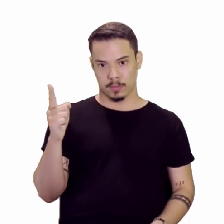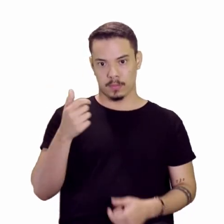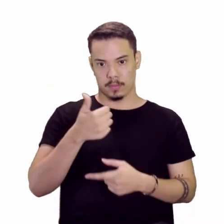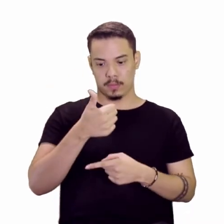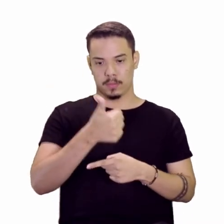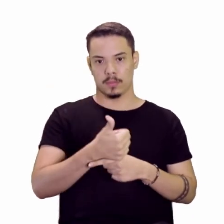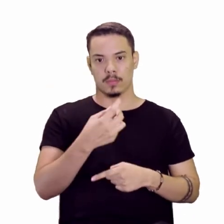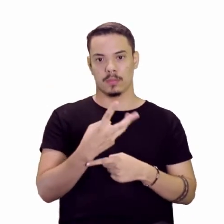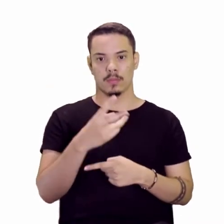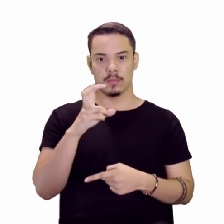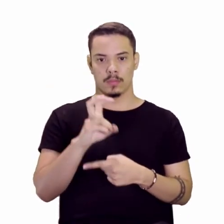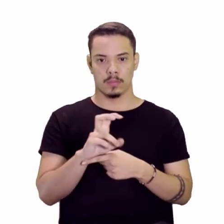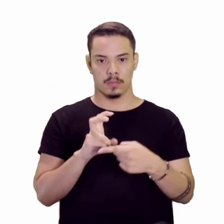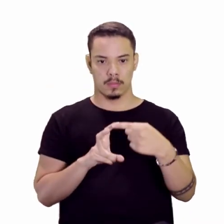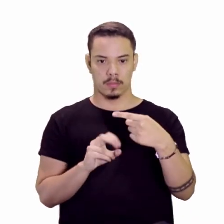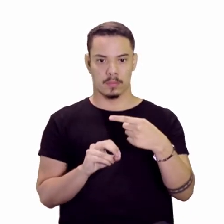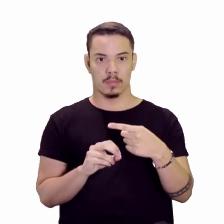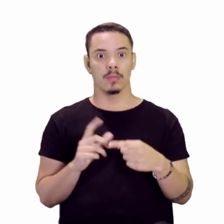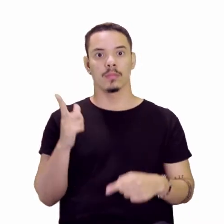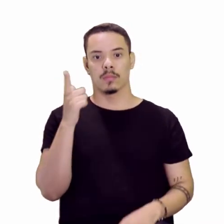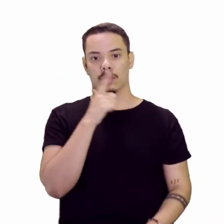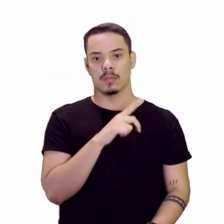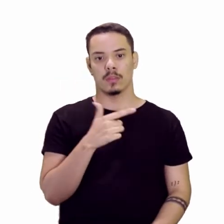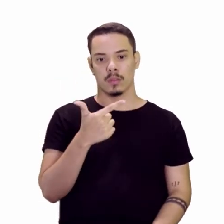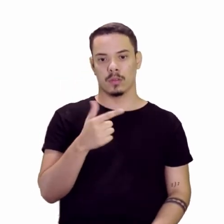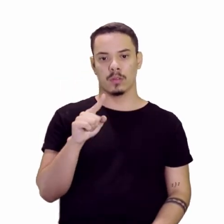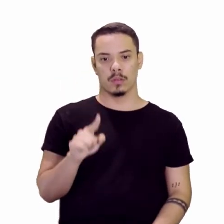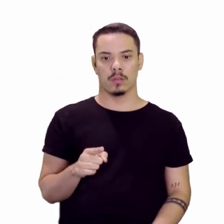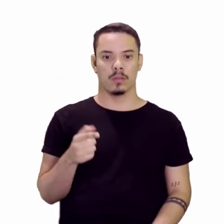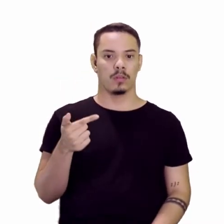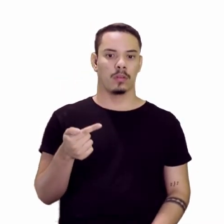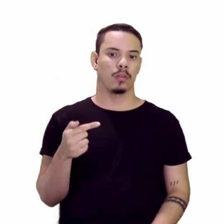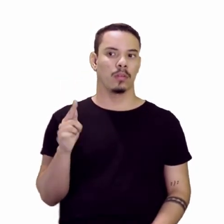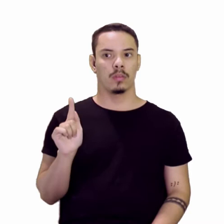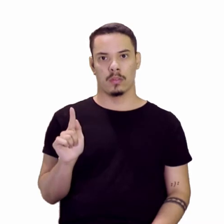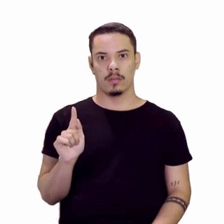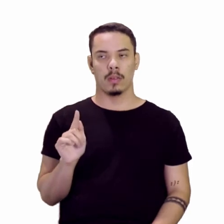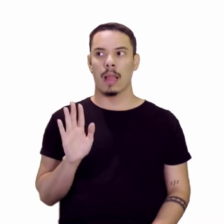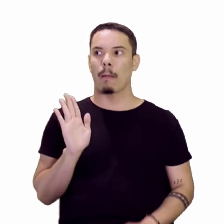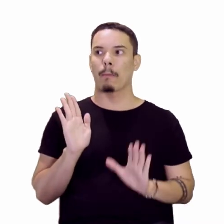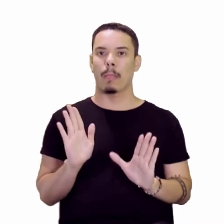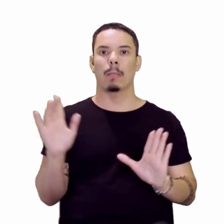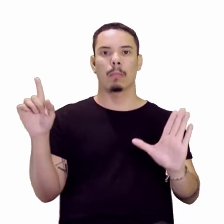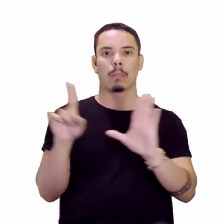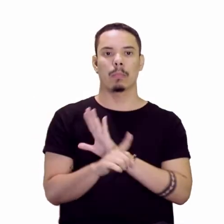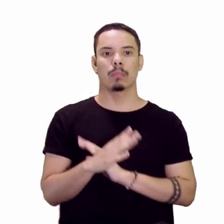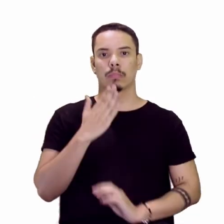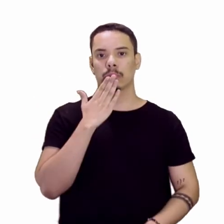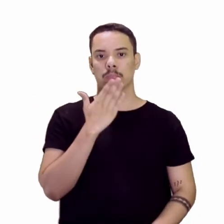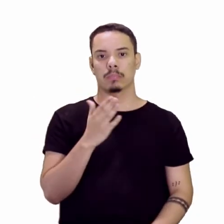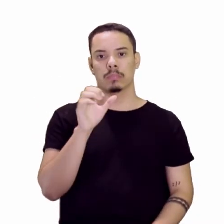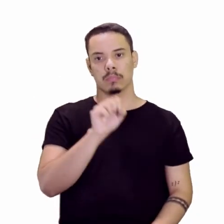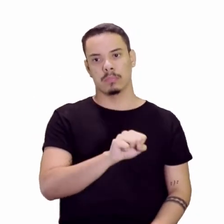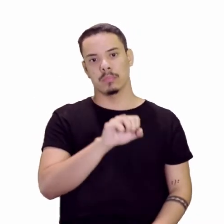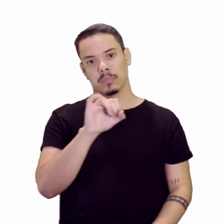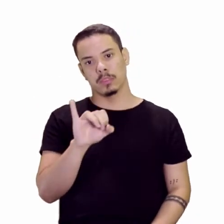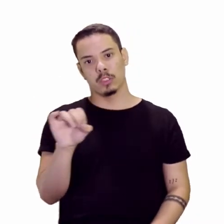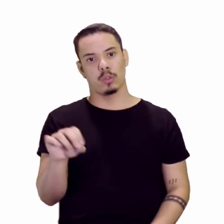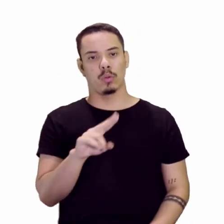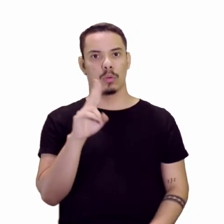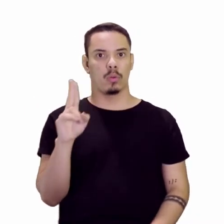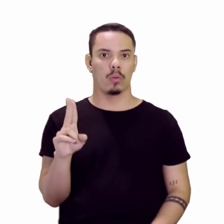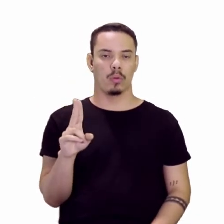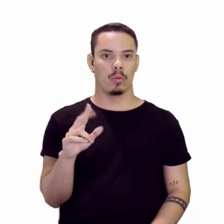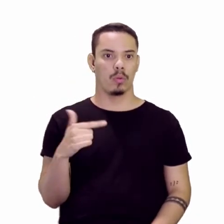2,7 gramas Por centímetro cúbico. por centímetro cúbico. Ah, a questão pediu no SI, a questão pediu em